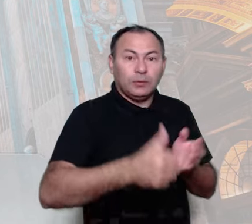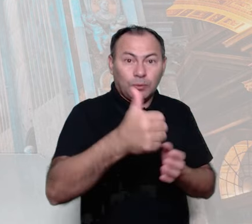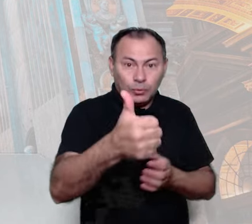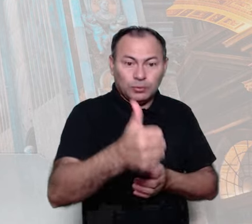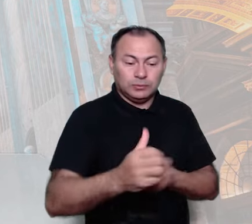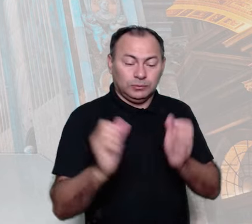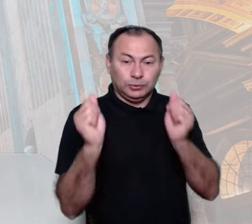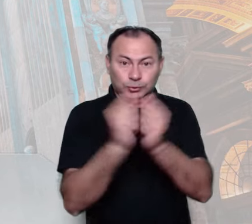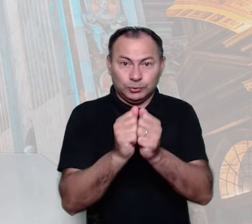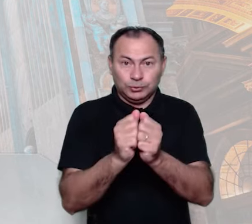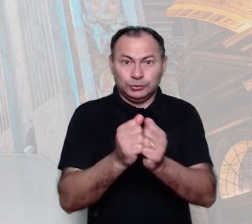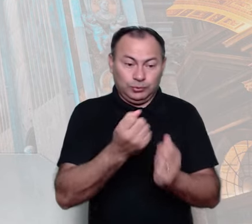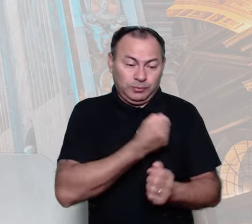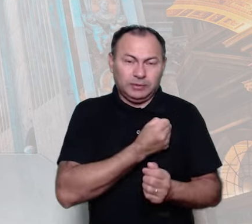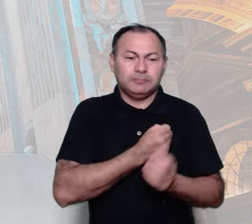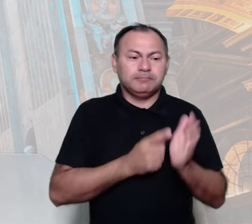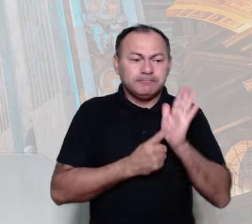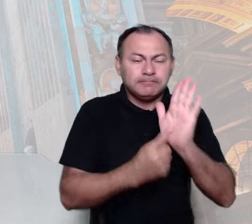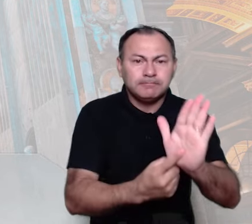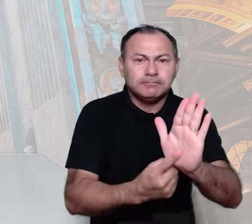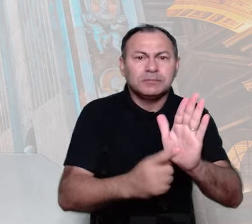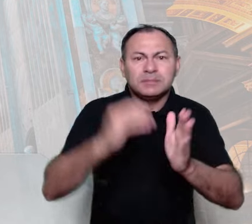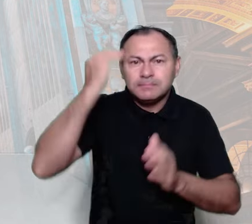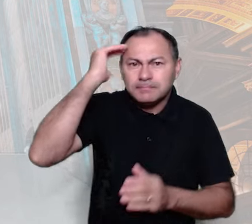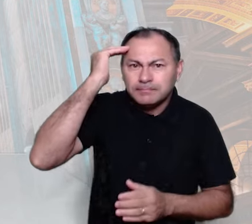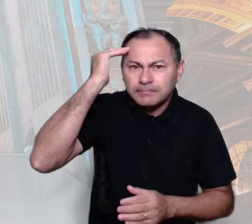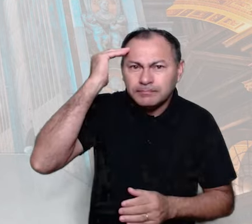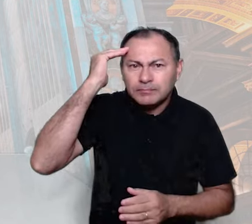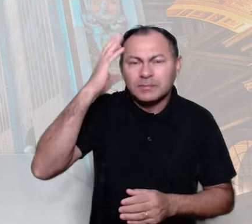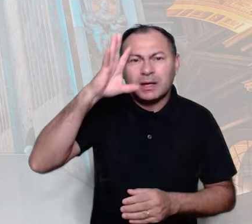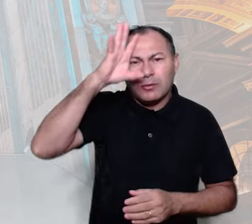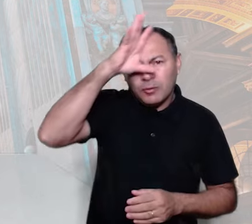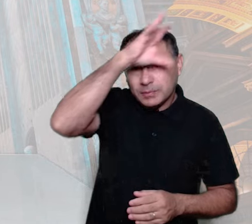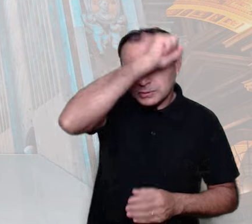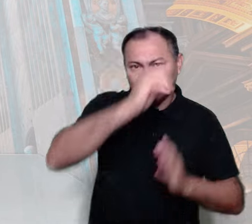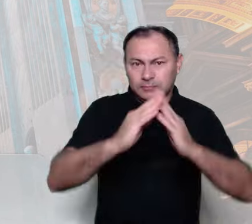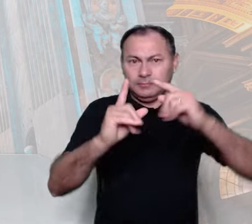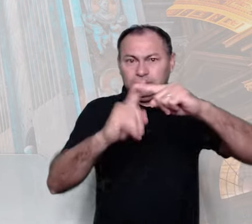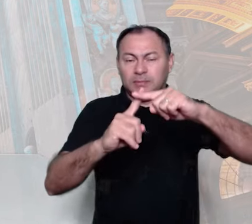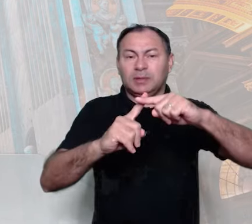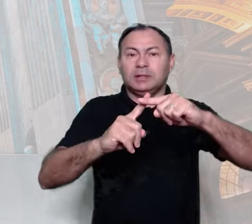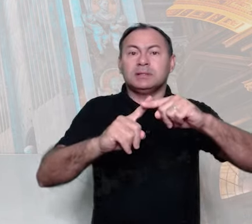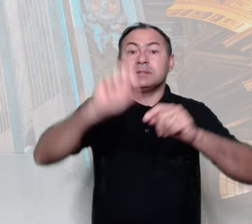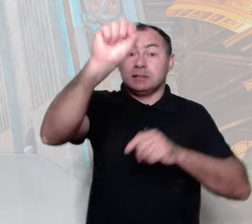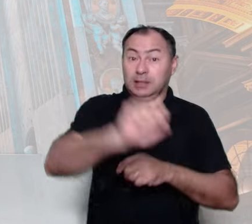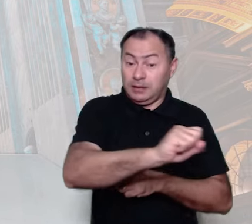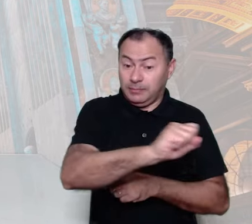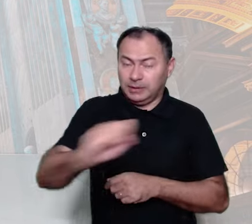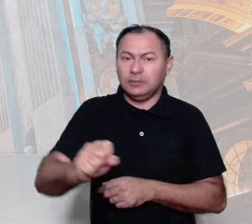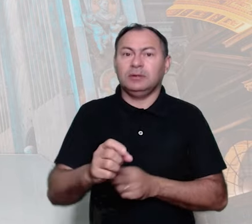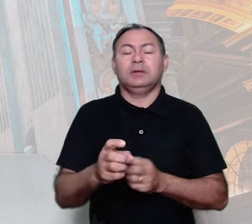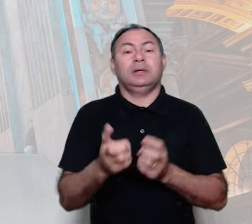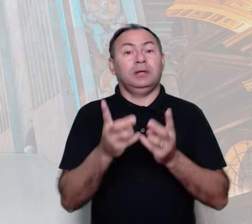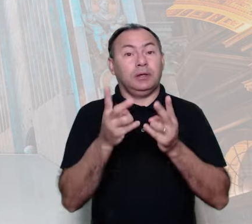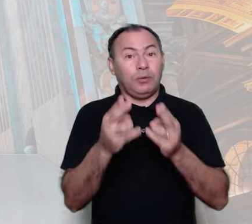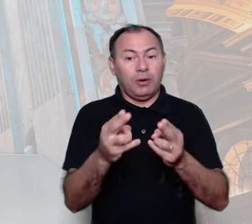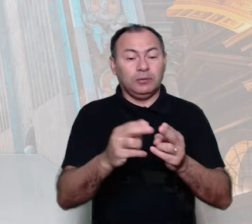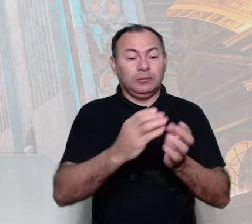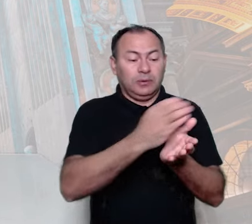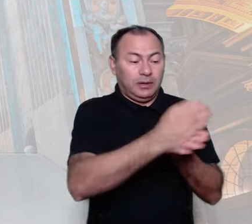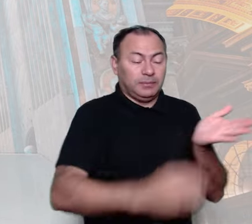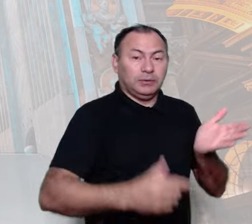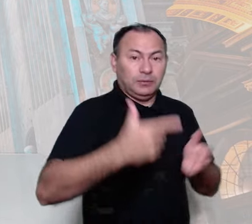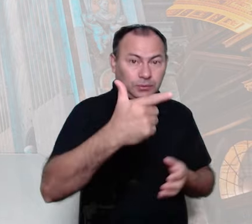no capítulo I, no seu conjunto, predomina a compreensão da Igreja enquanto sacramento, do mesmo